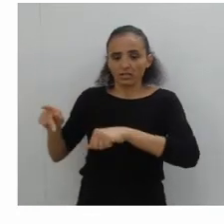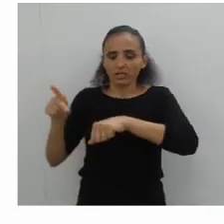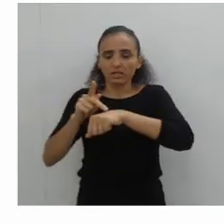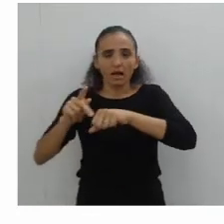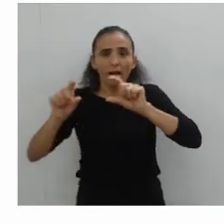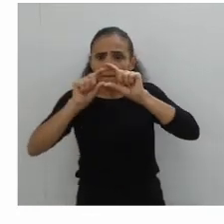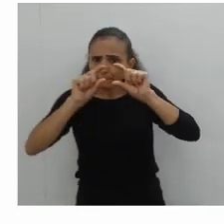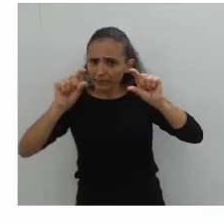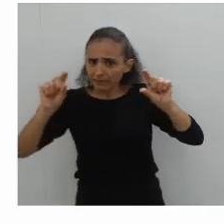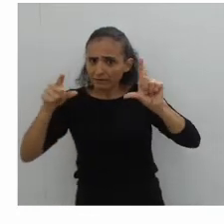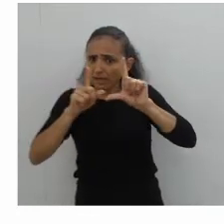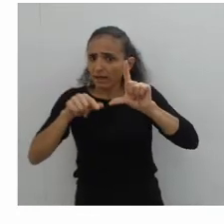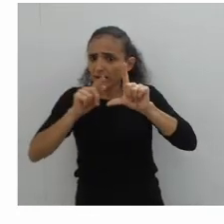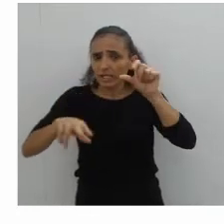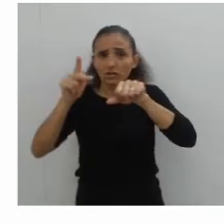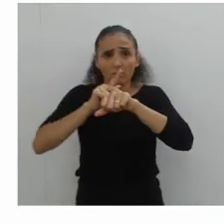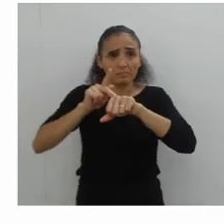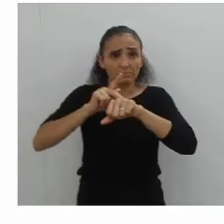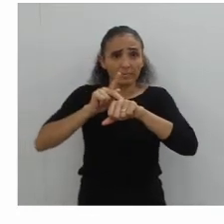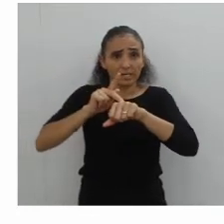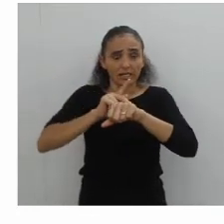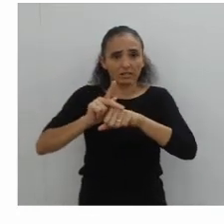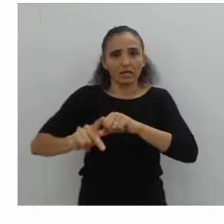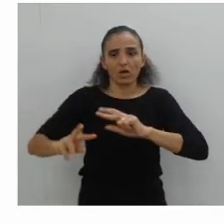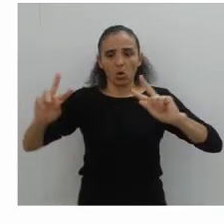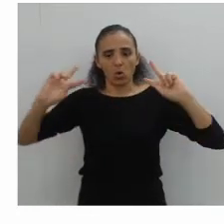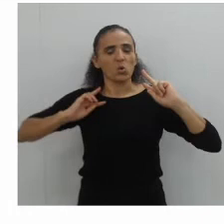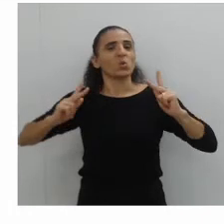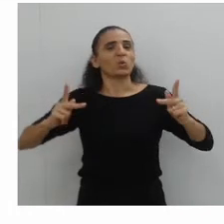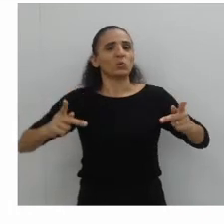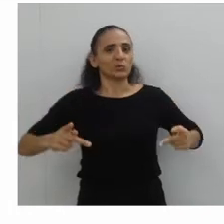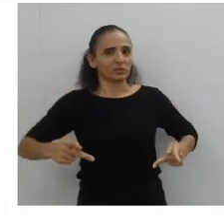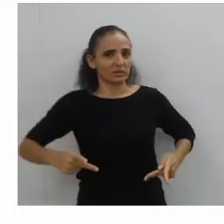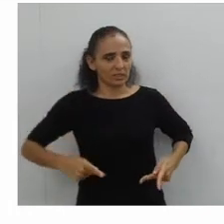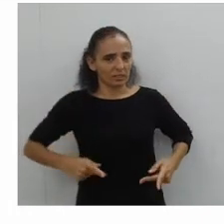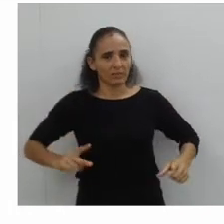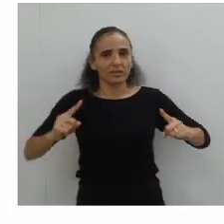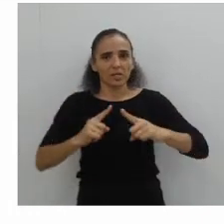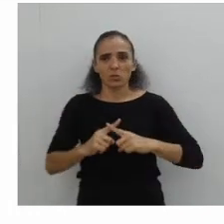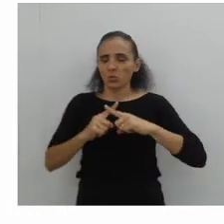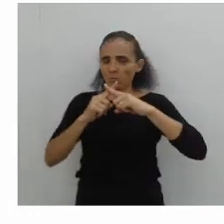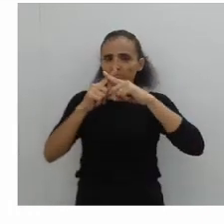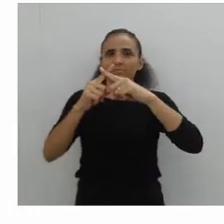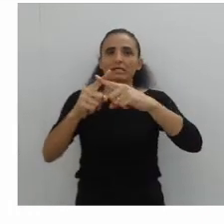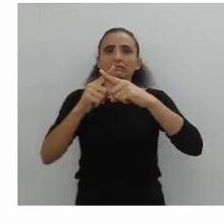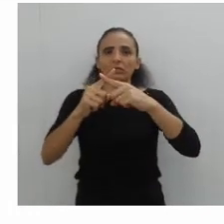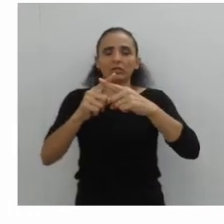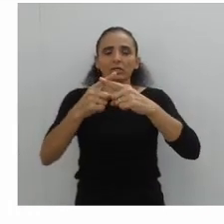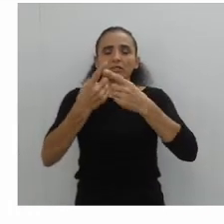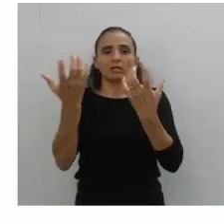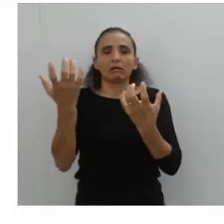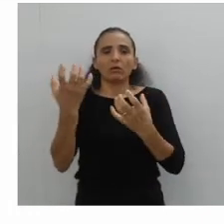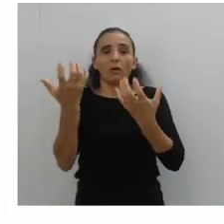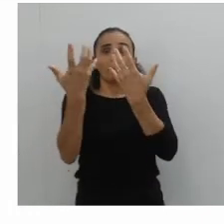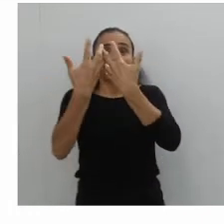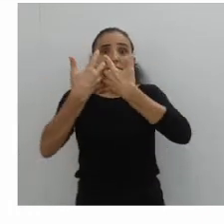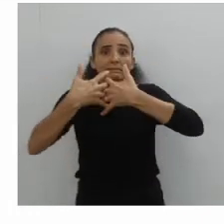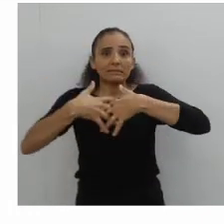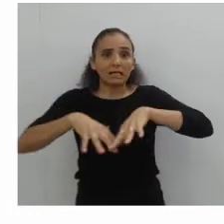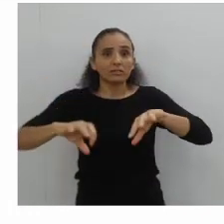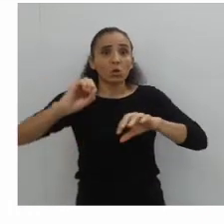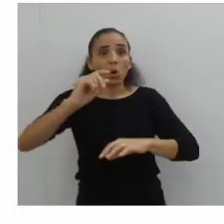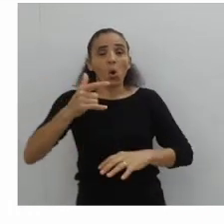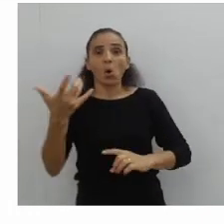bem destacado aí para você. O ser humano é competitivo por natureza ou ele